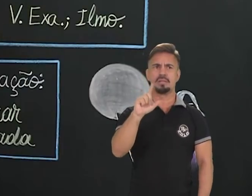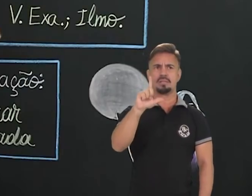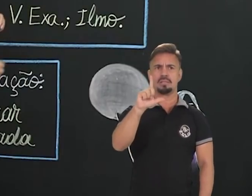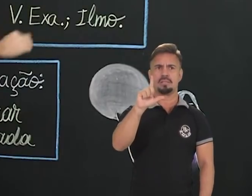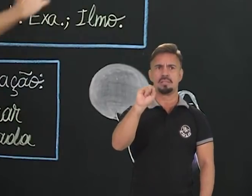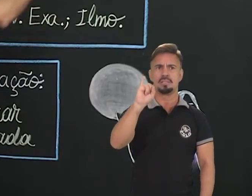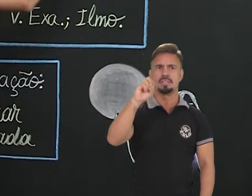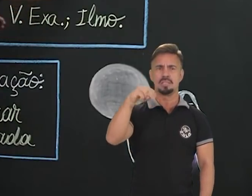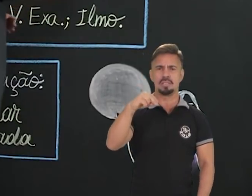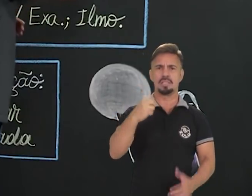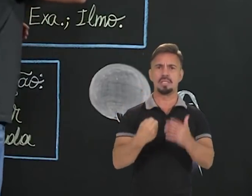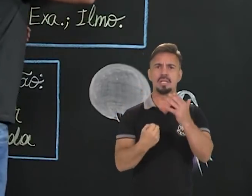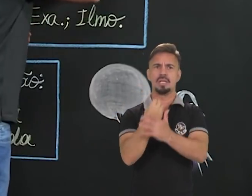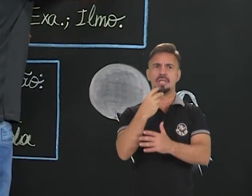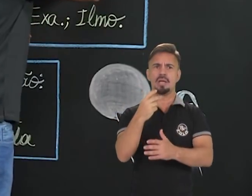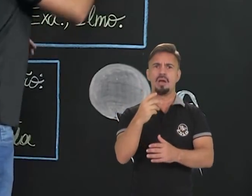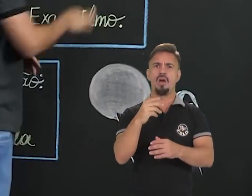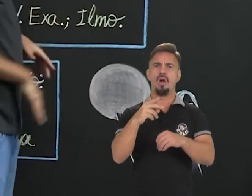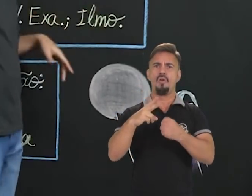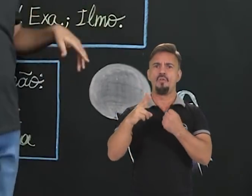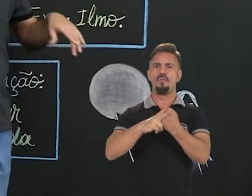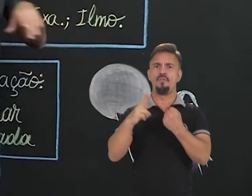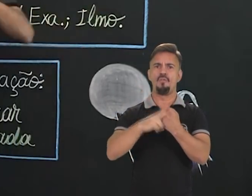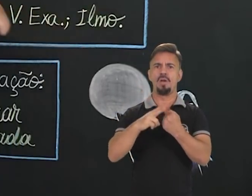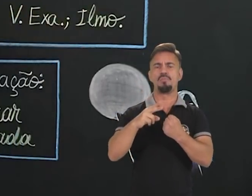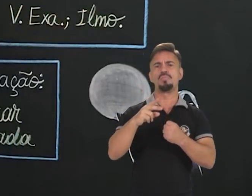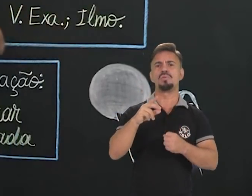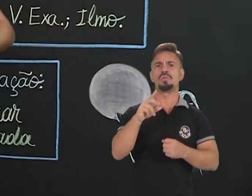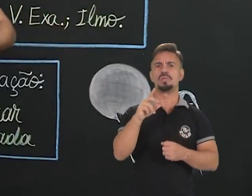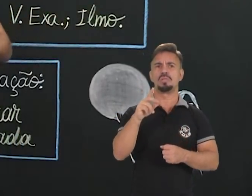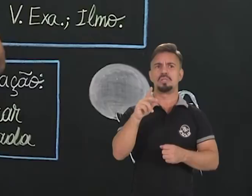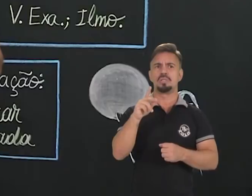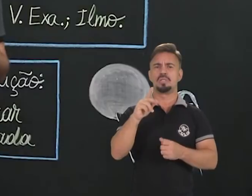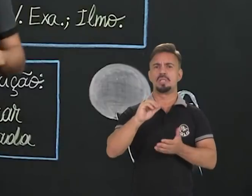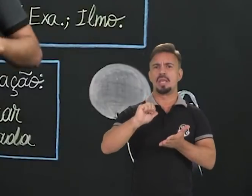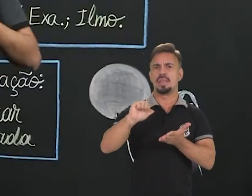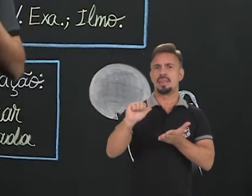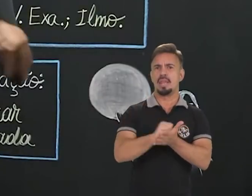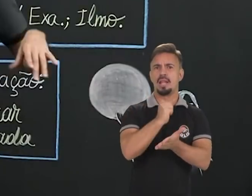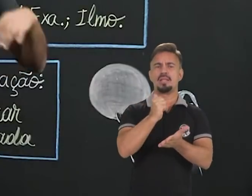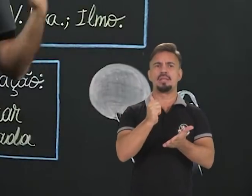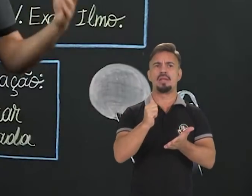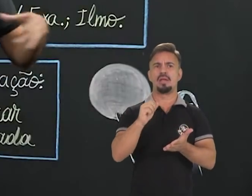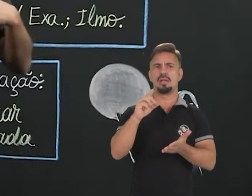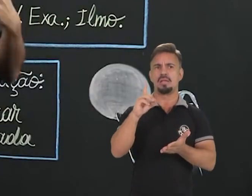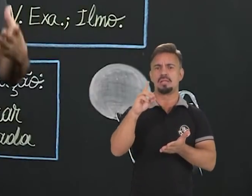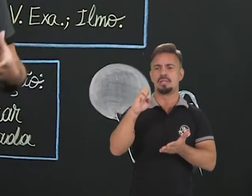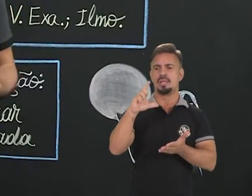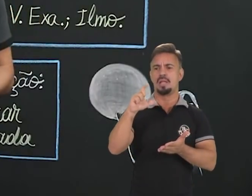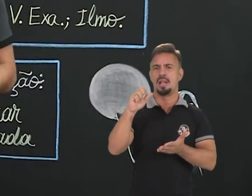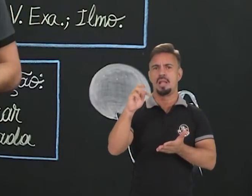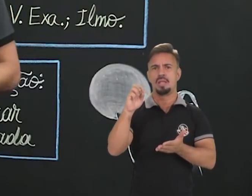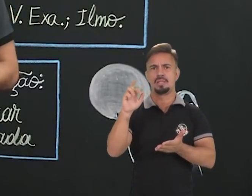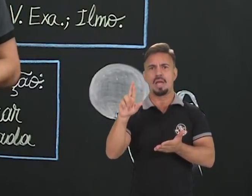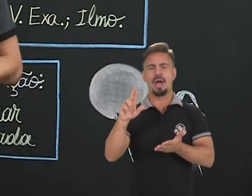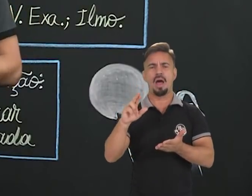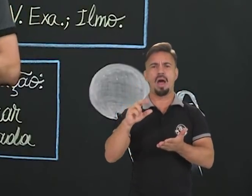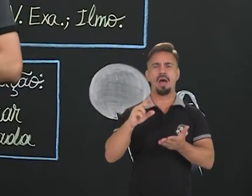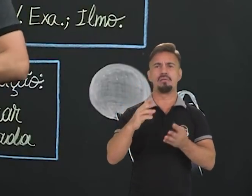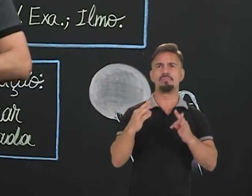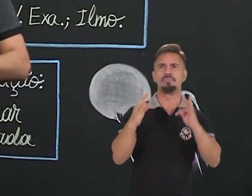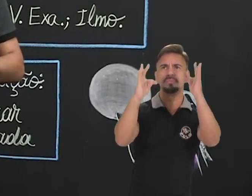link, mas eu crio o verbo linkar, tal como a gente criou também o verbo deletar, verbos que foram surgindo por conta do contexto de